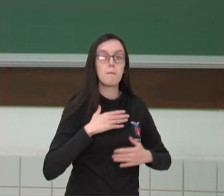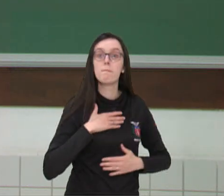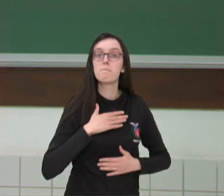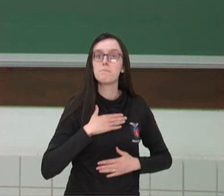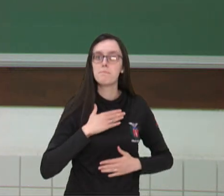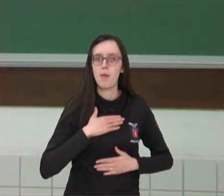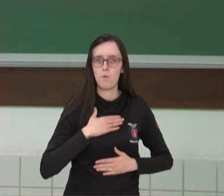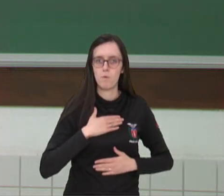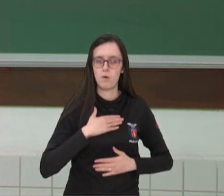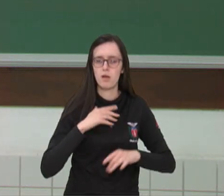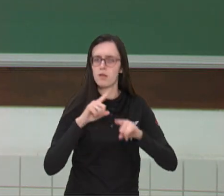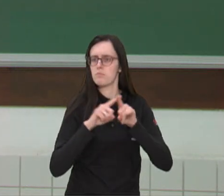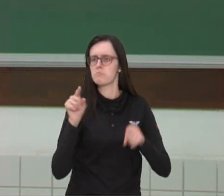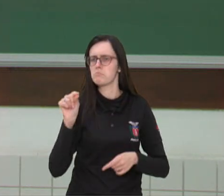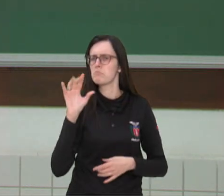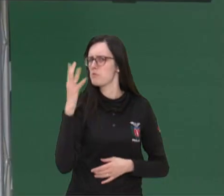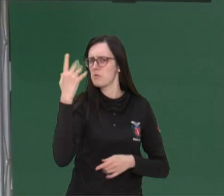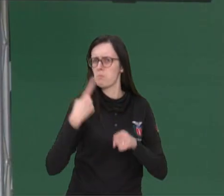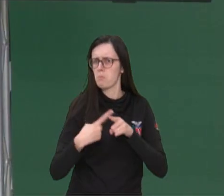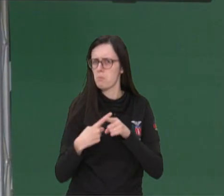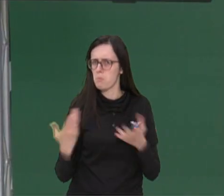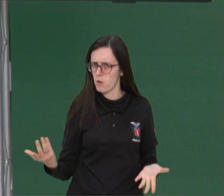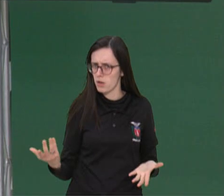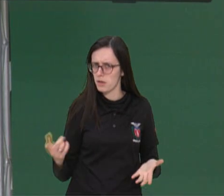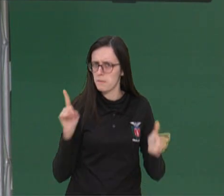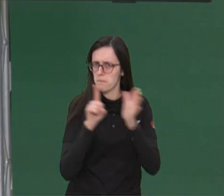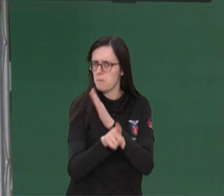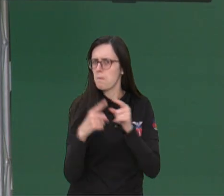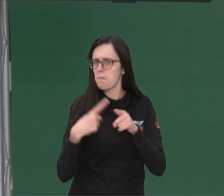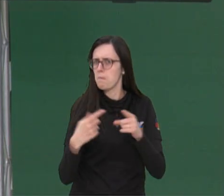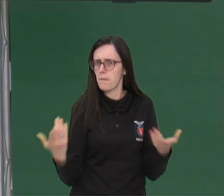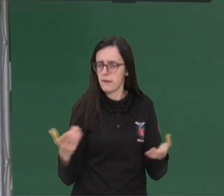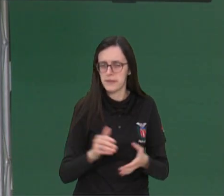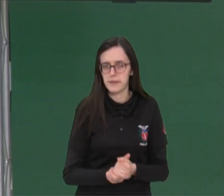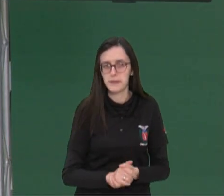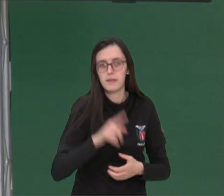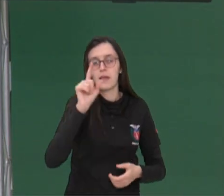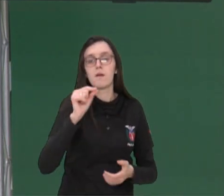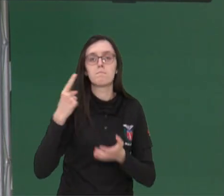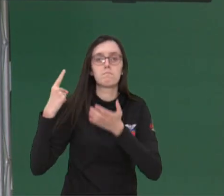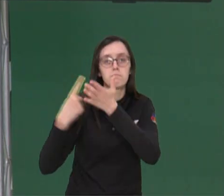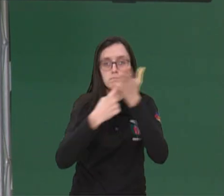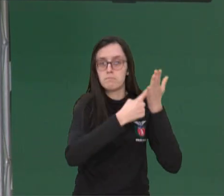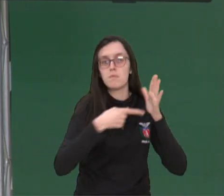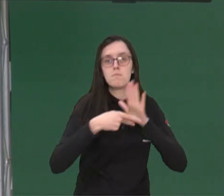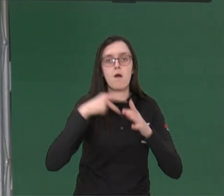E esse fato se deveu muito a quê? É a pergunta. Então, aos acordos